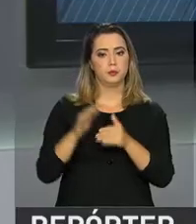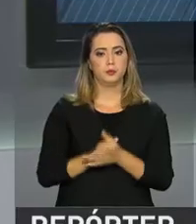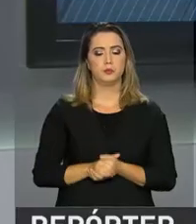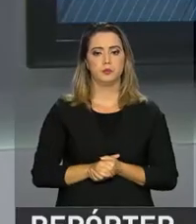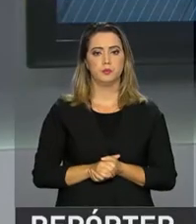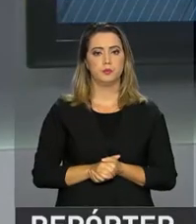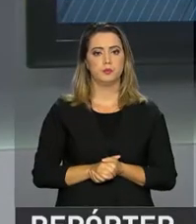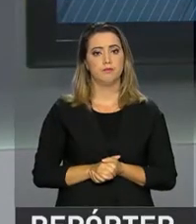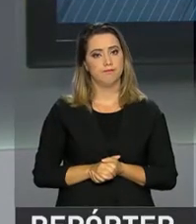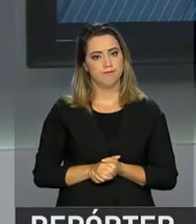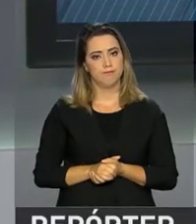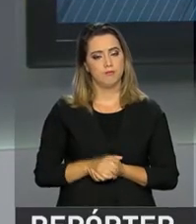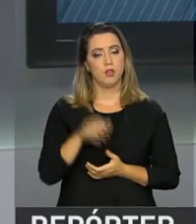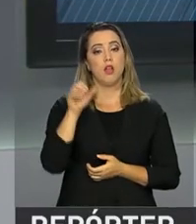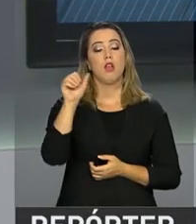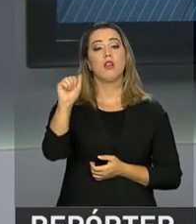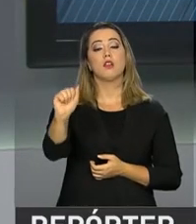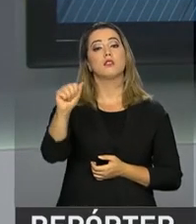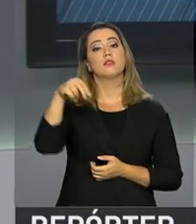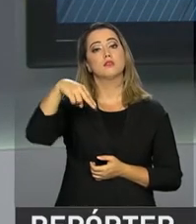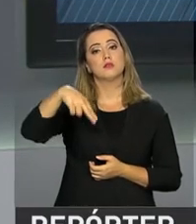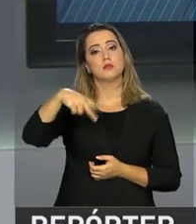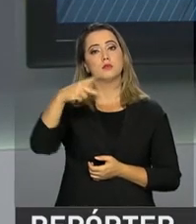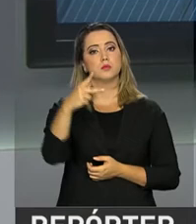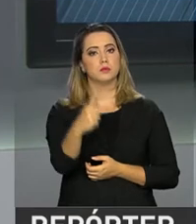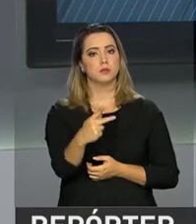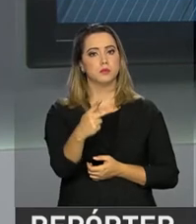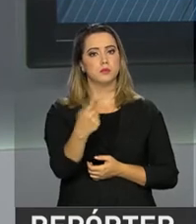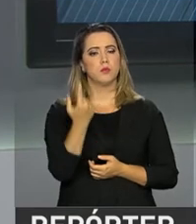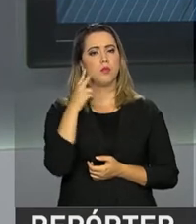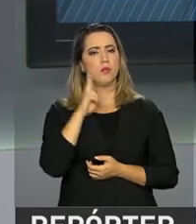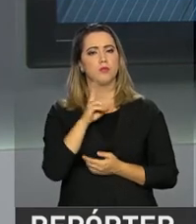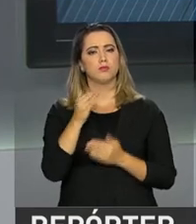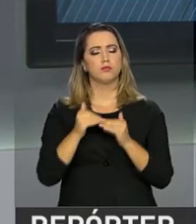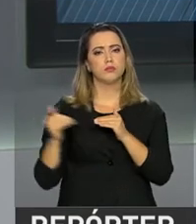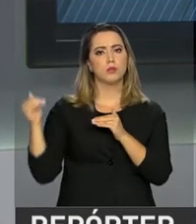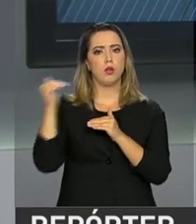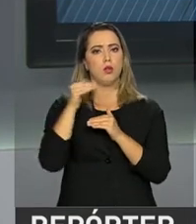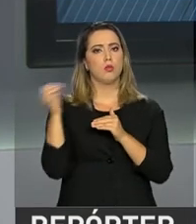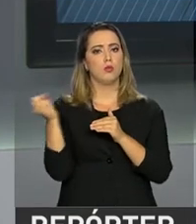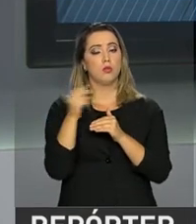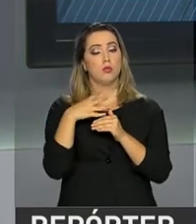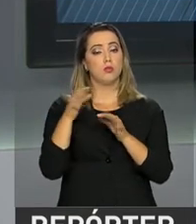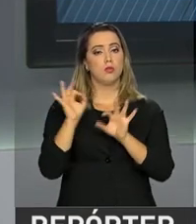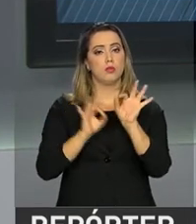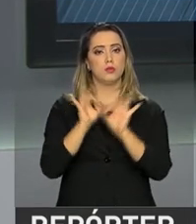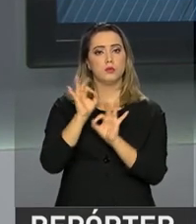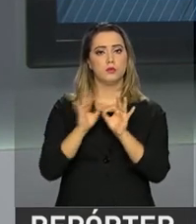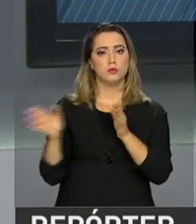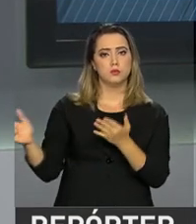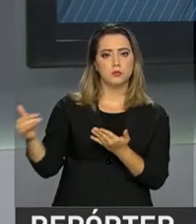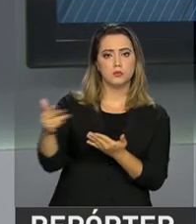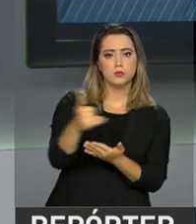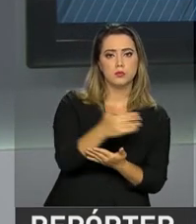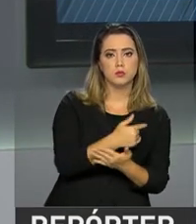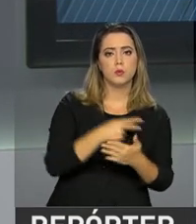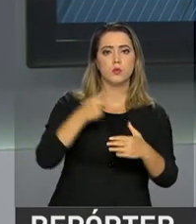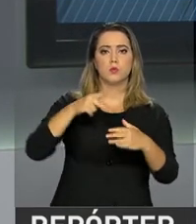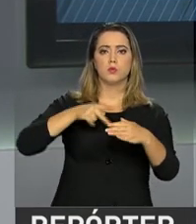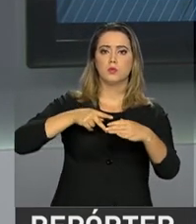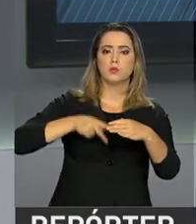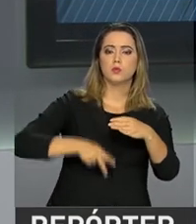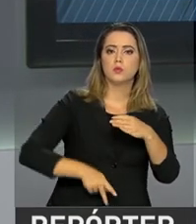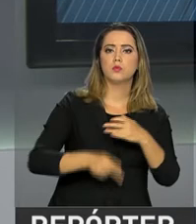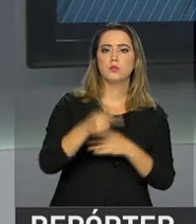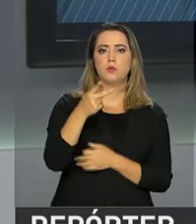a agência nacional do petróleo a np revisou para cima as projeções de arrecadação com a exploração dos seis